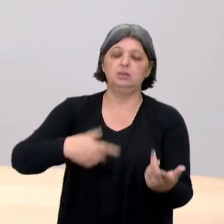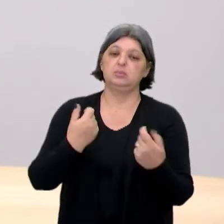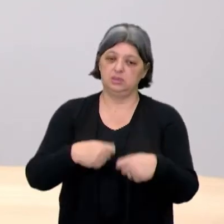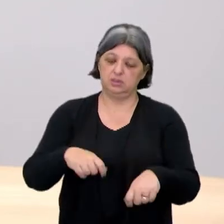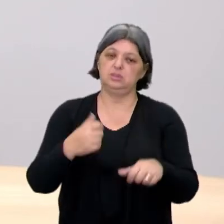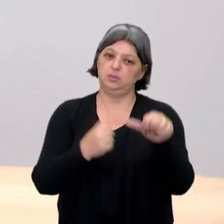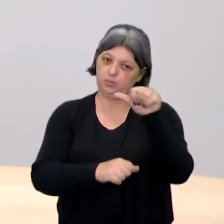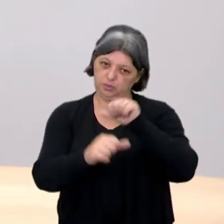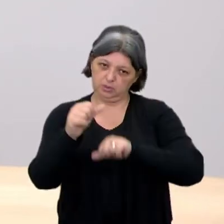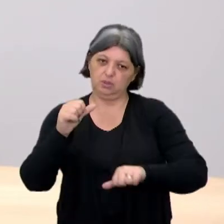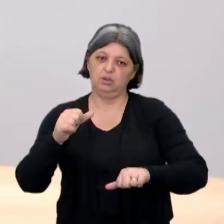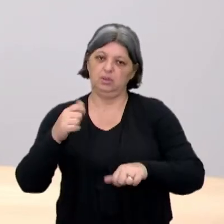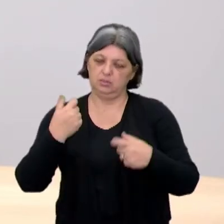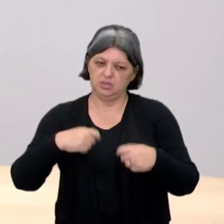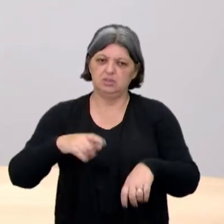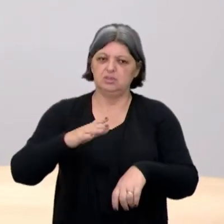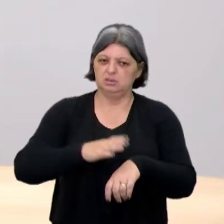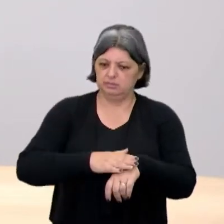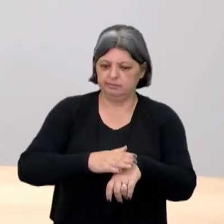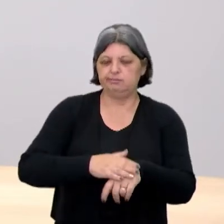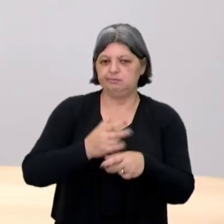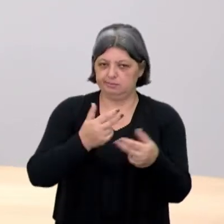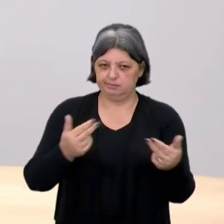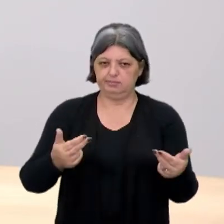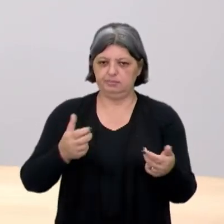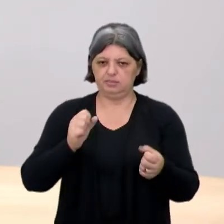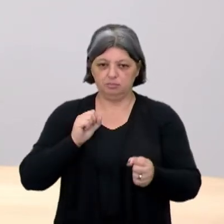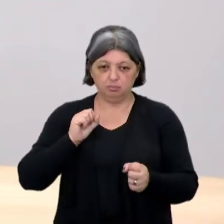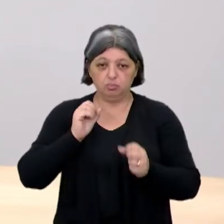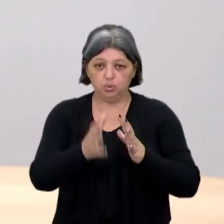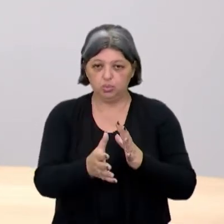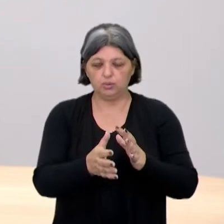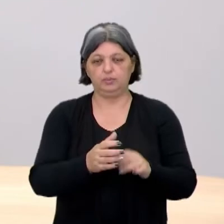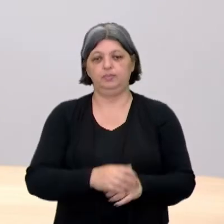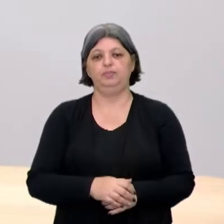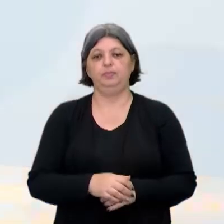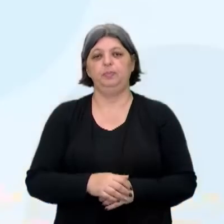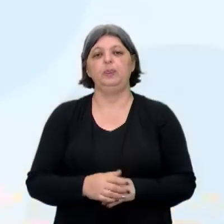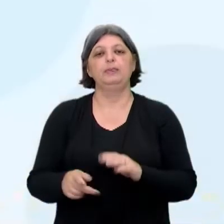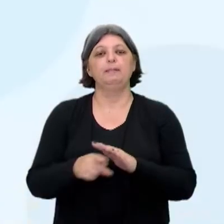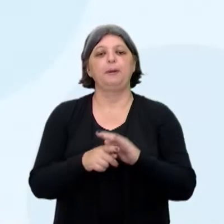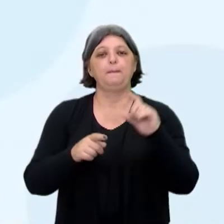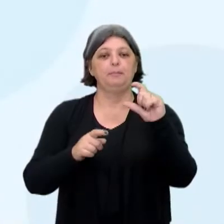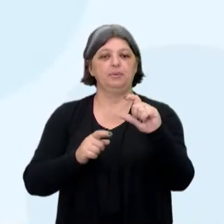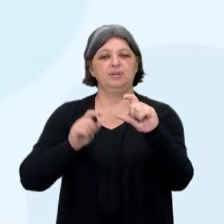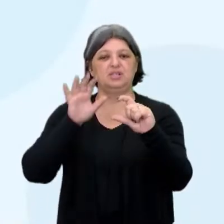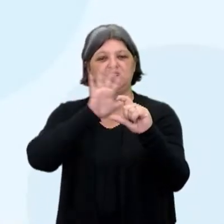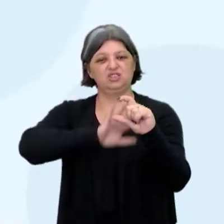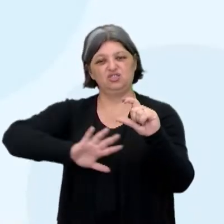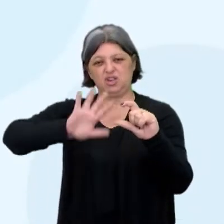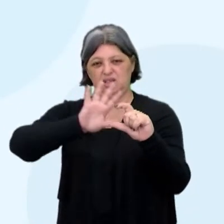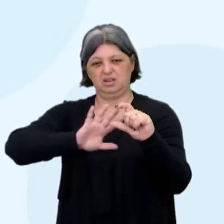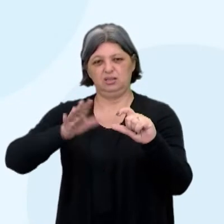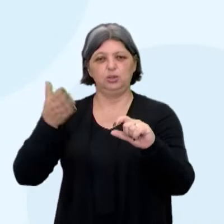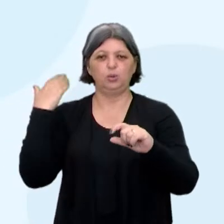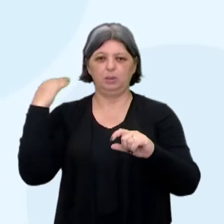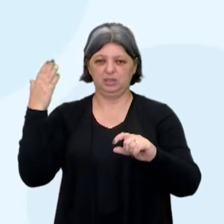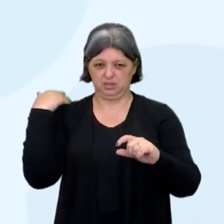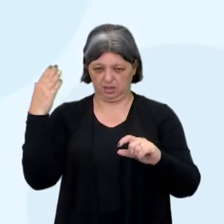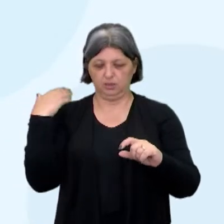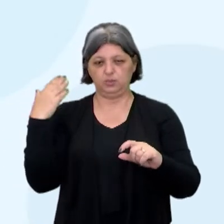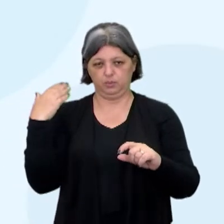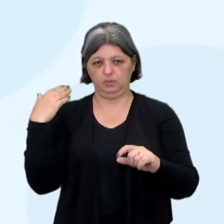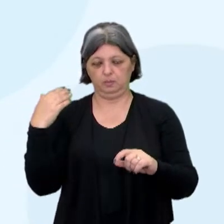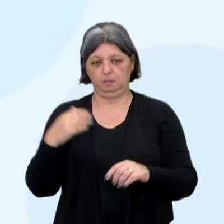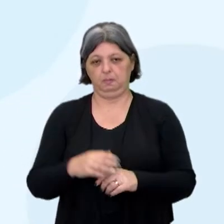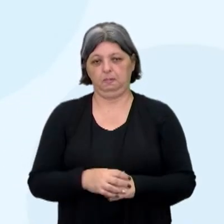coisa. E aí eu achei interessante. Então, eu trouxe essa charge daí, que era um assunto que, na época, era o